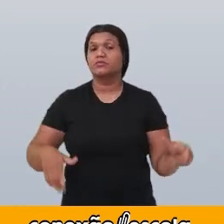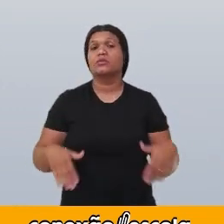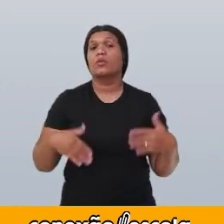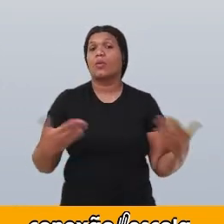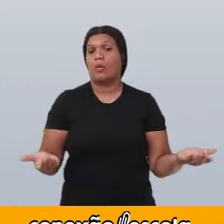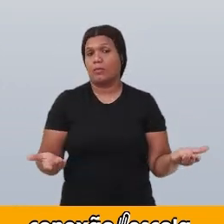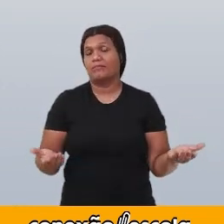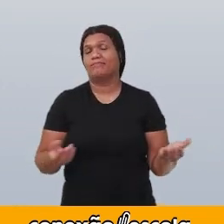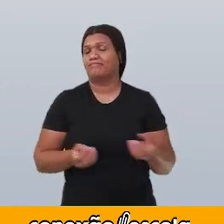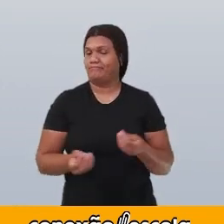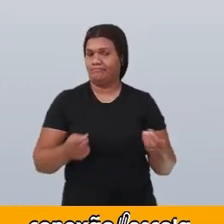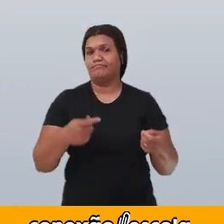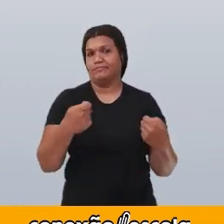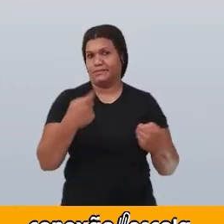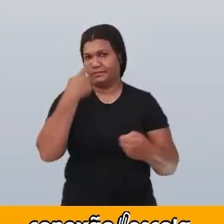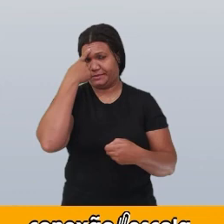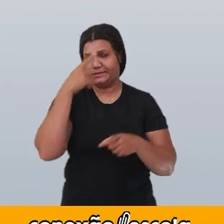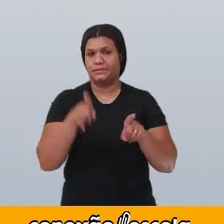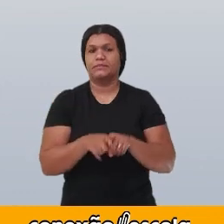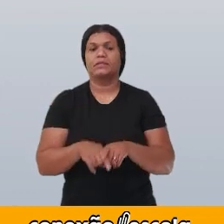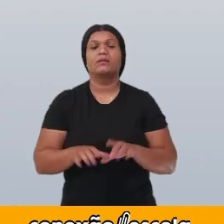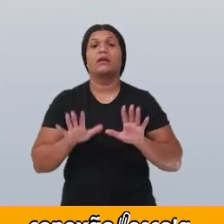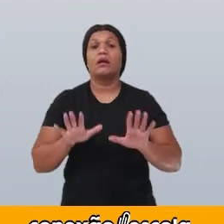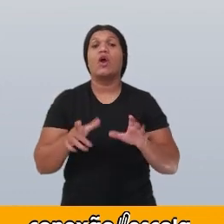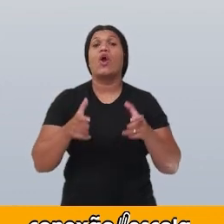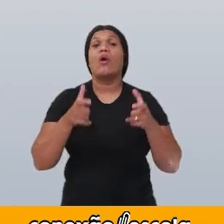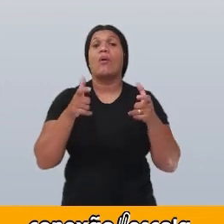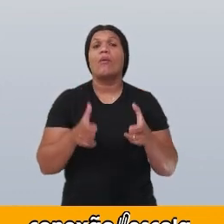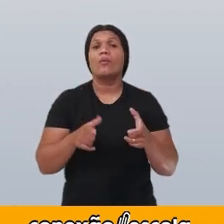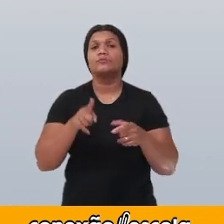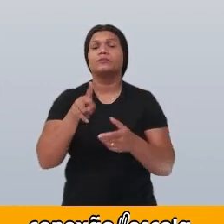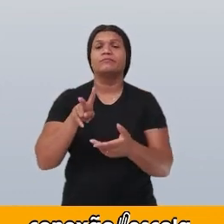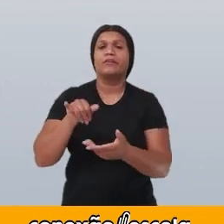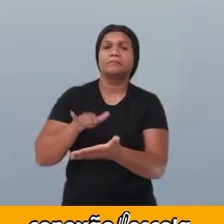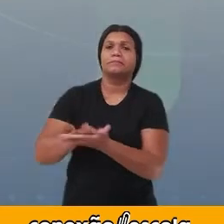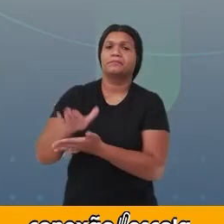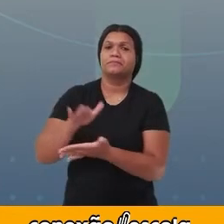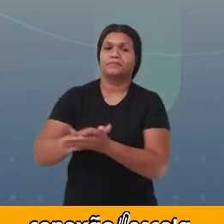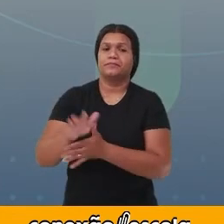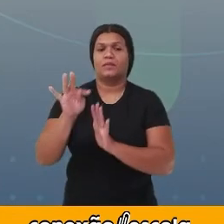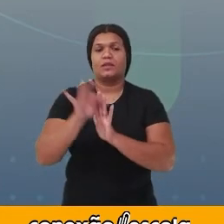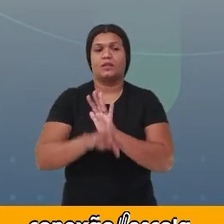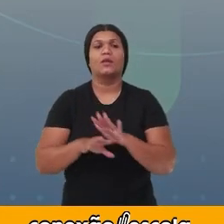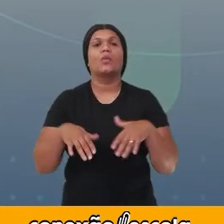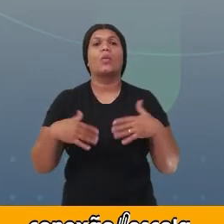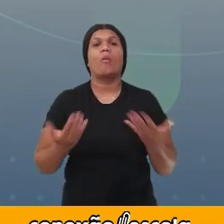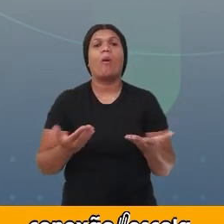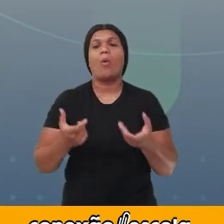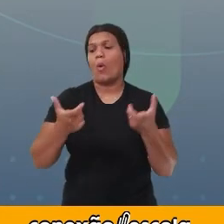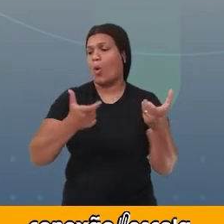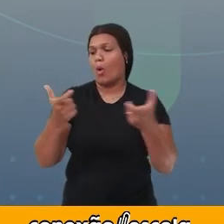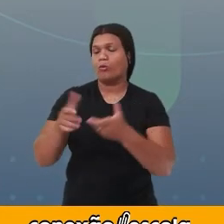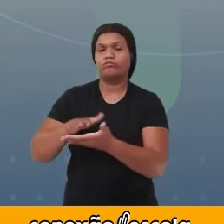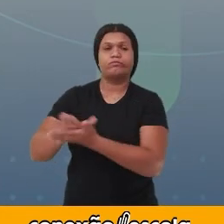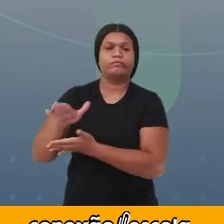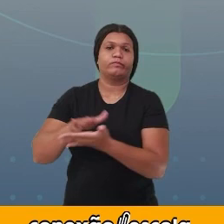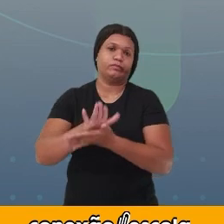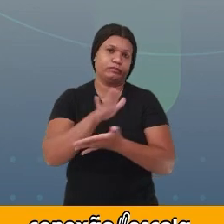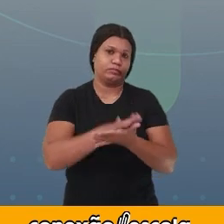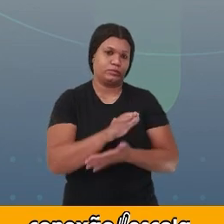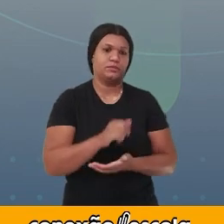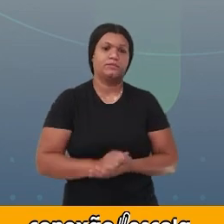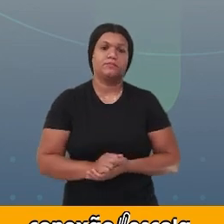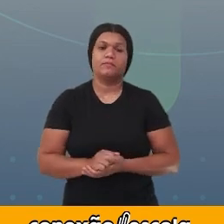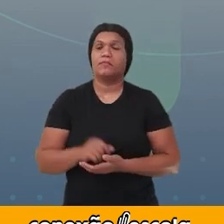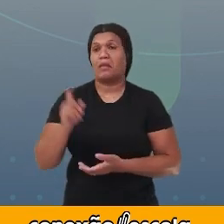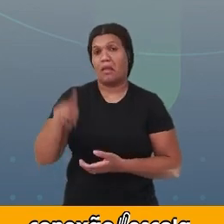desses espectadores? E onde você vai, então, publicar esse texto? Qual é o veículo de publicação?